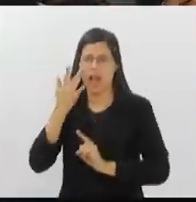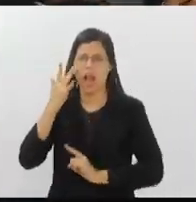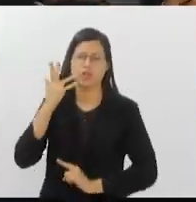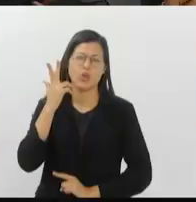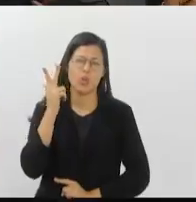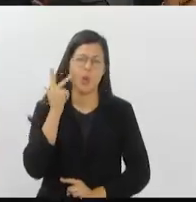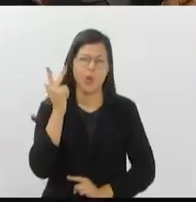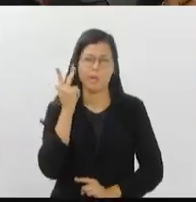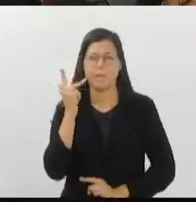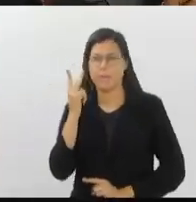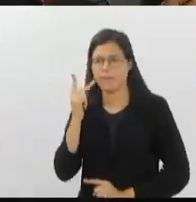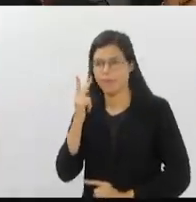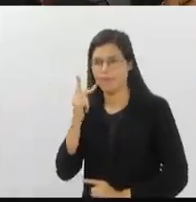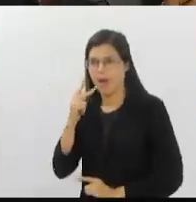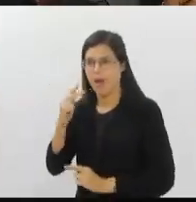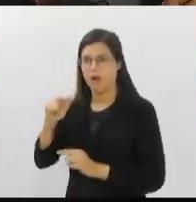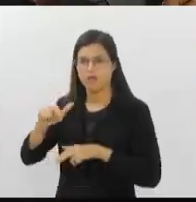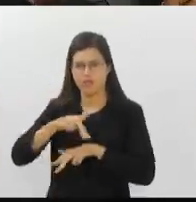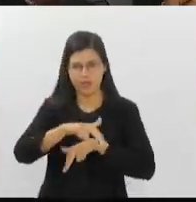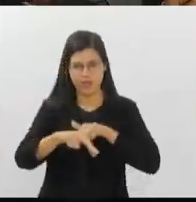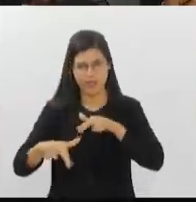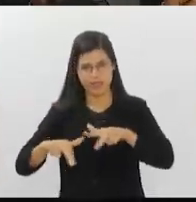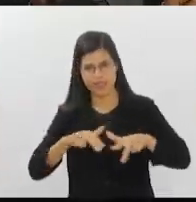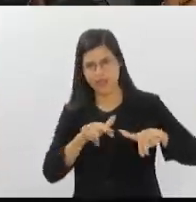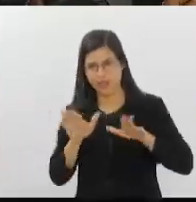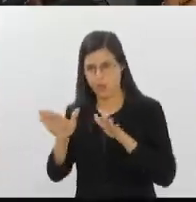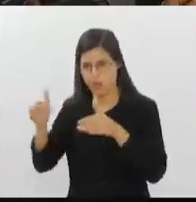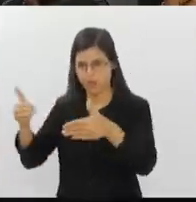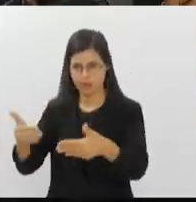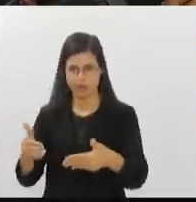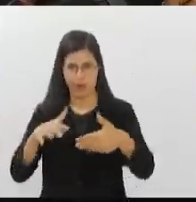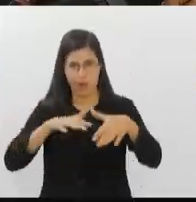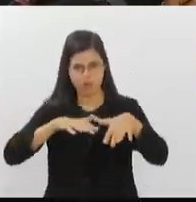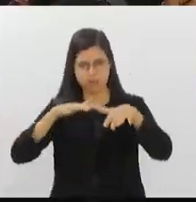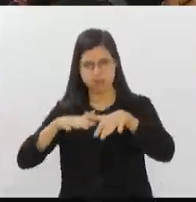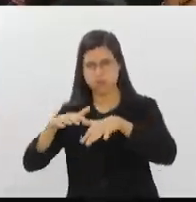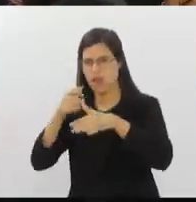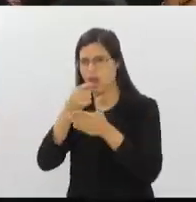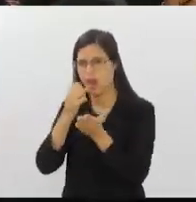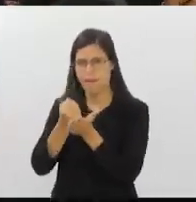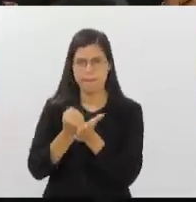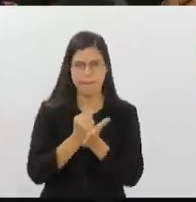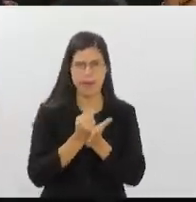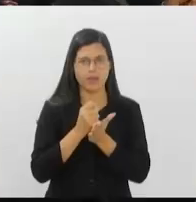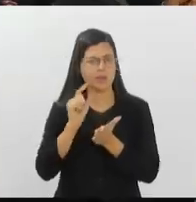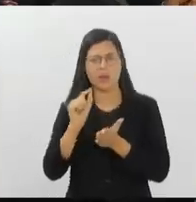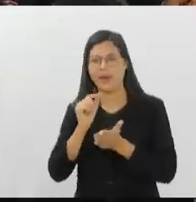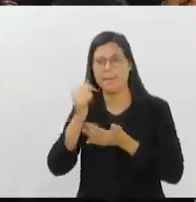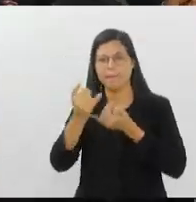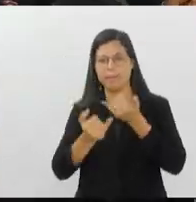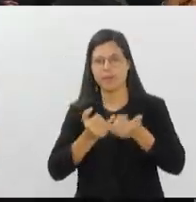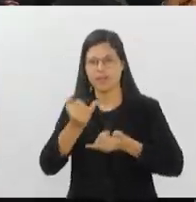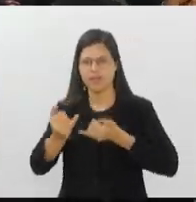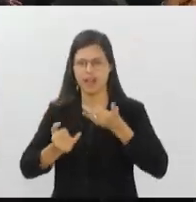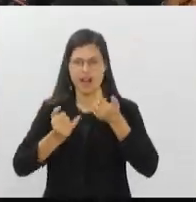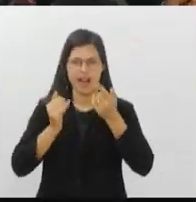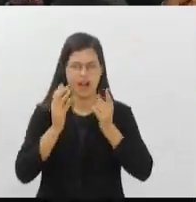normal. Diversidade é o nosso bloco na avenida. O meu remédio é brincar no carnaval.